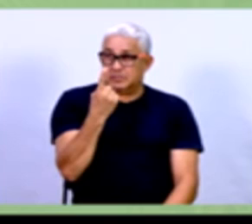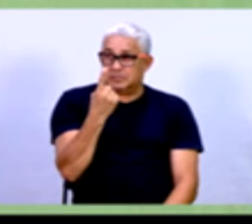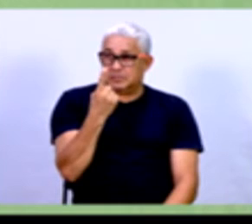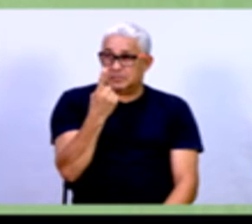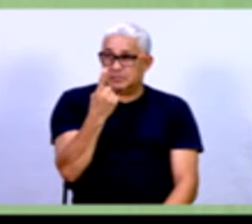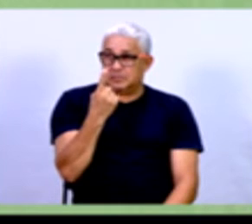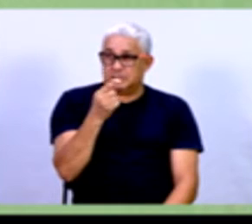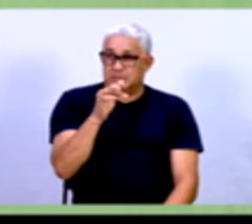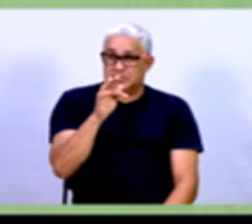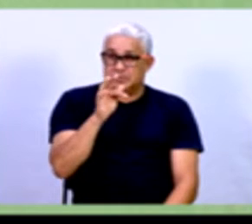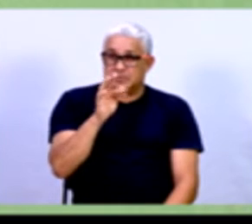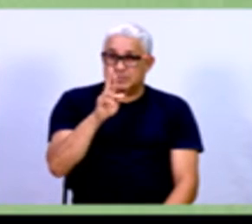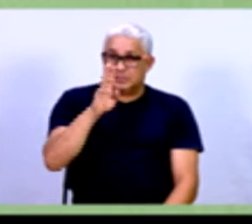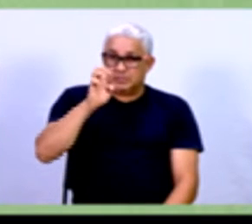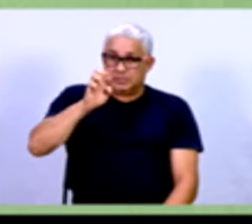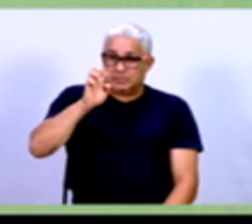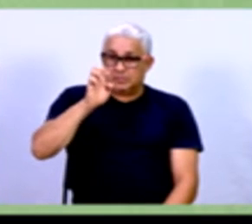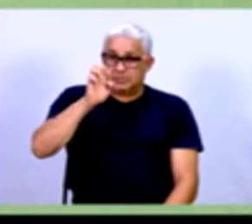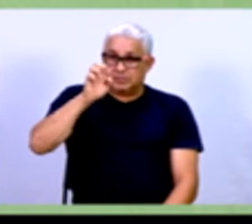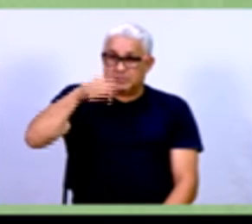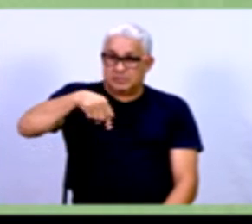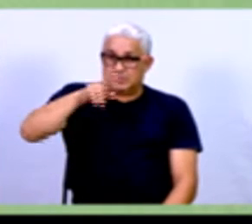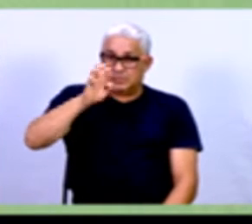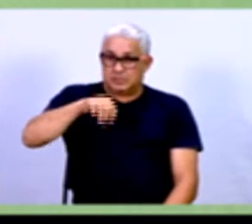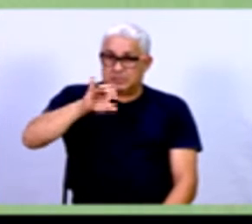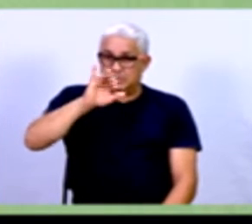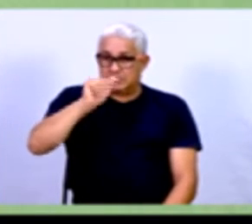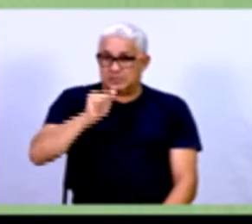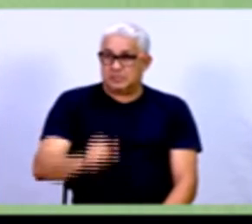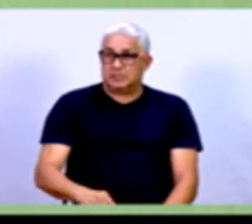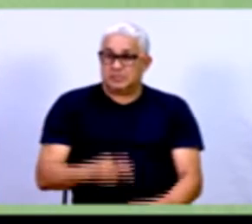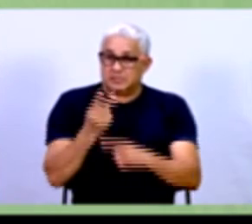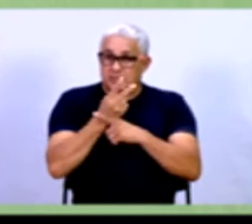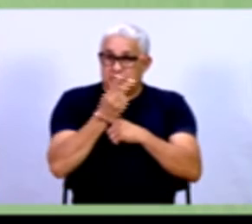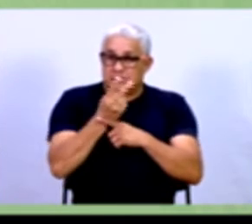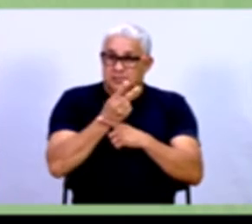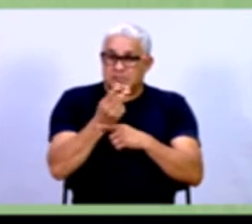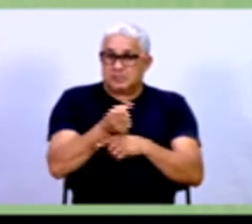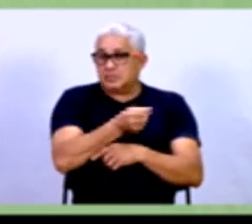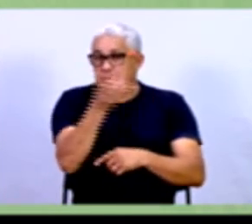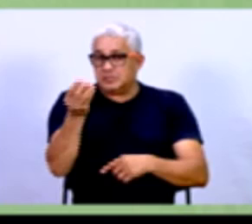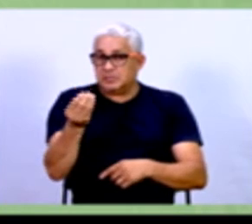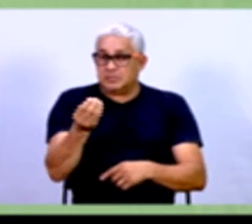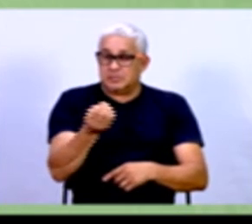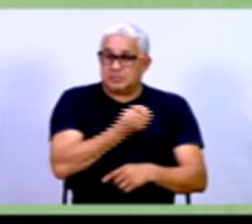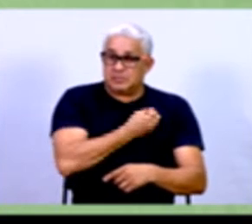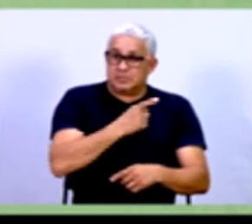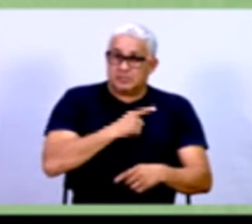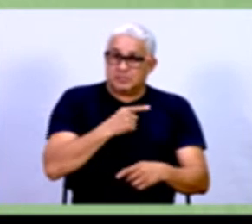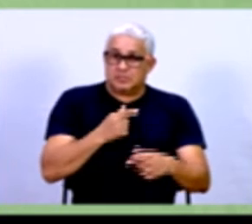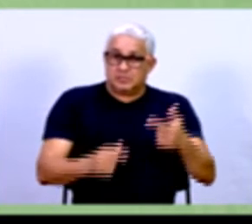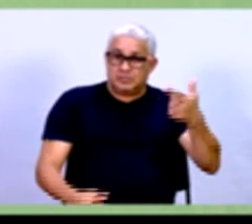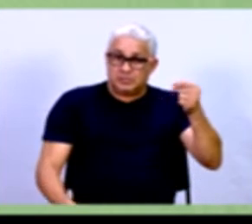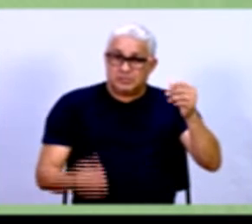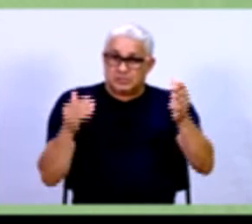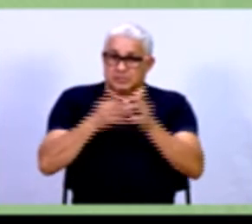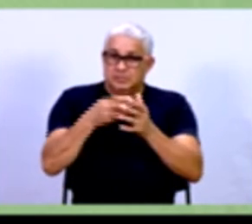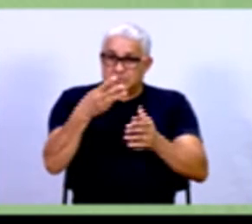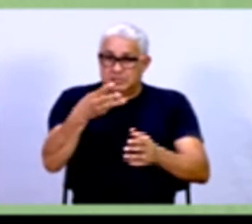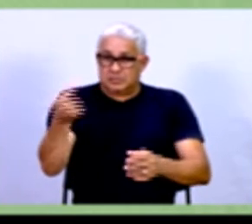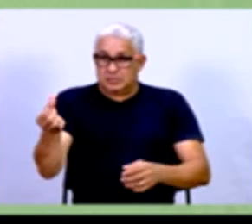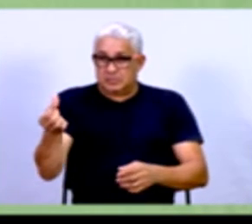frequência. 1. A gente vai procurar, ó, quantos números a gente tem de 20 a 36. Aí a gente vem aqui, ó, 1,